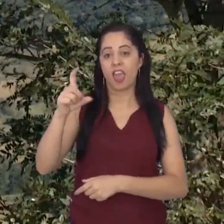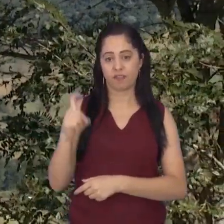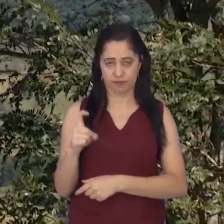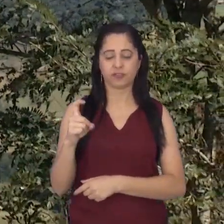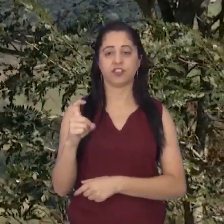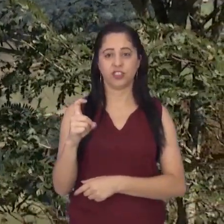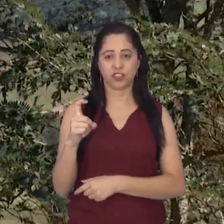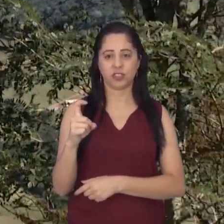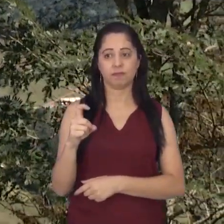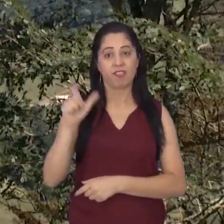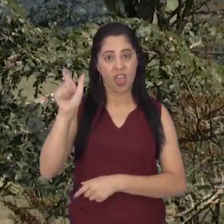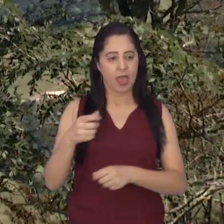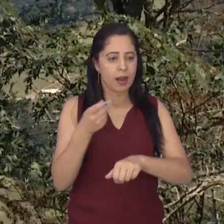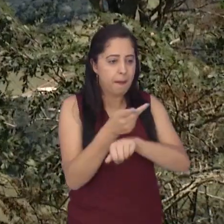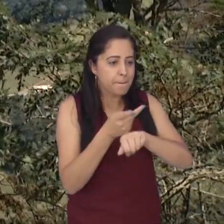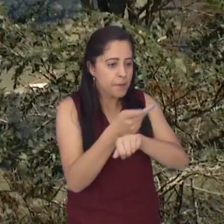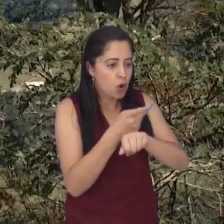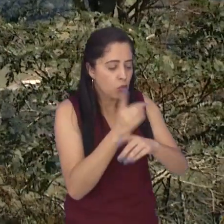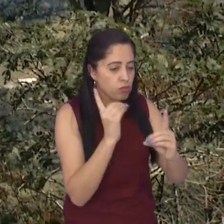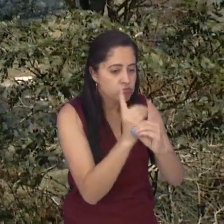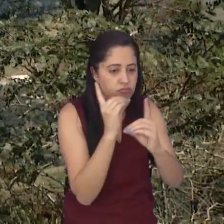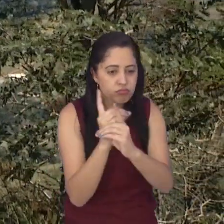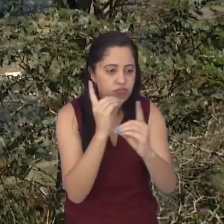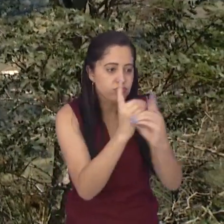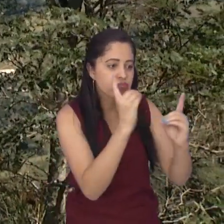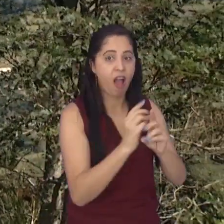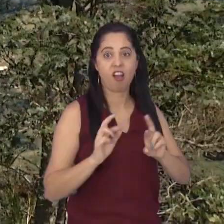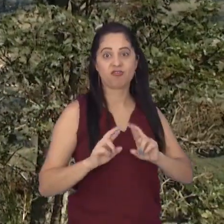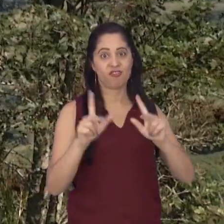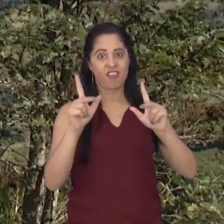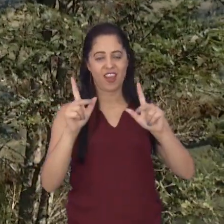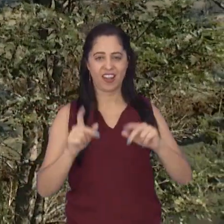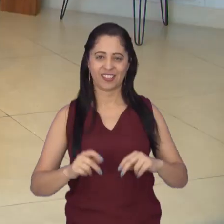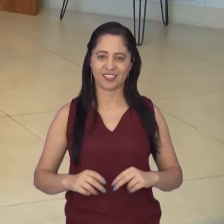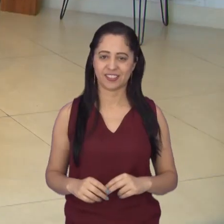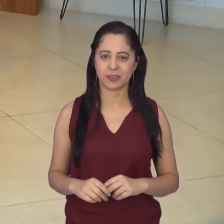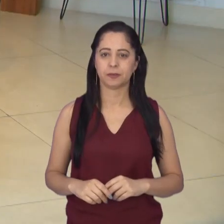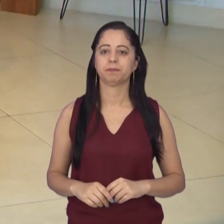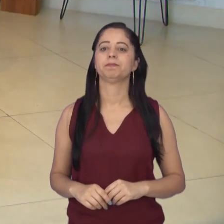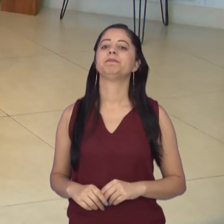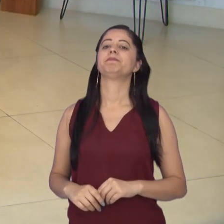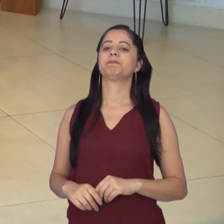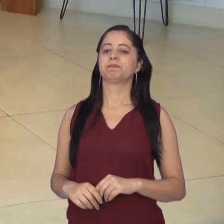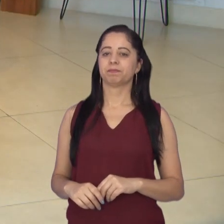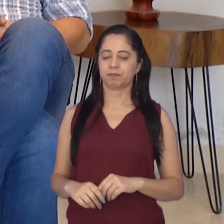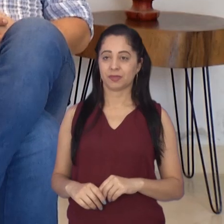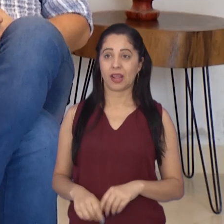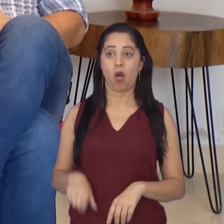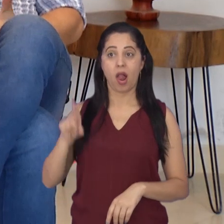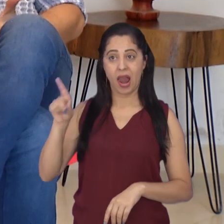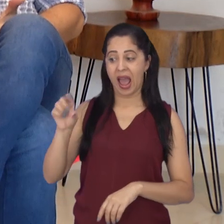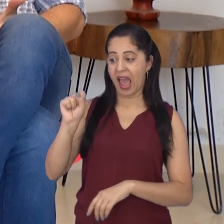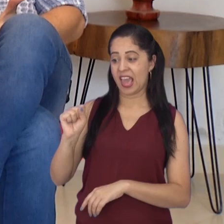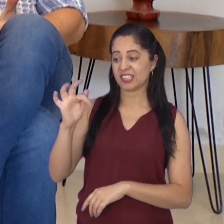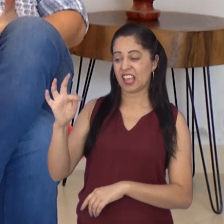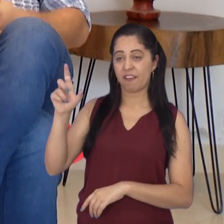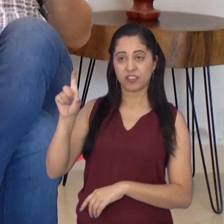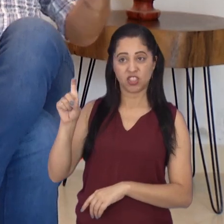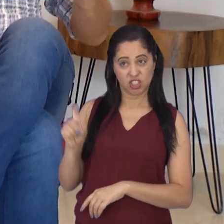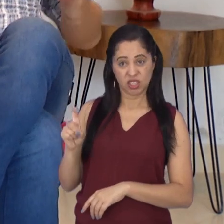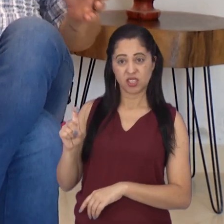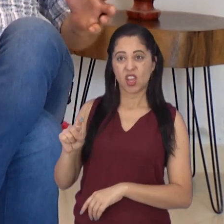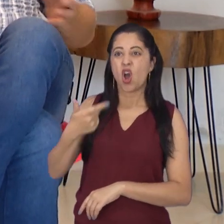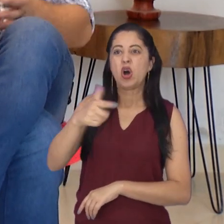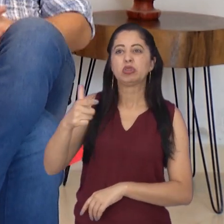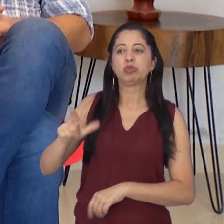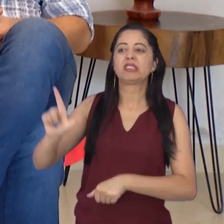matéria-prima é encontrada de forma diferente do que na cidade. como não existe loja de ferragens, né, tem